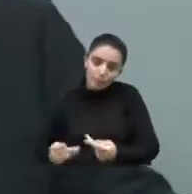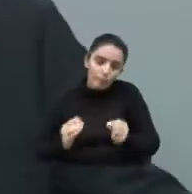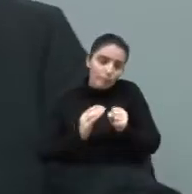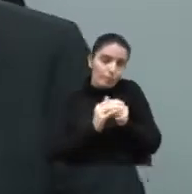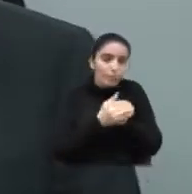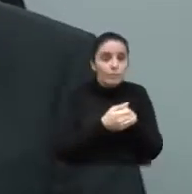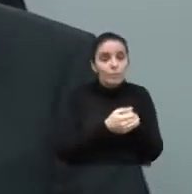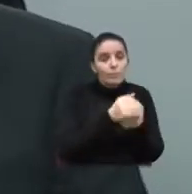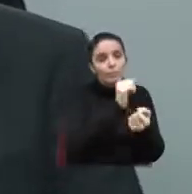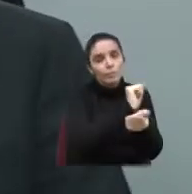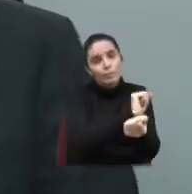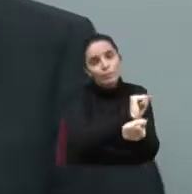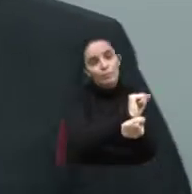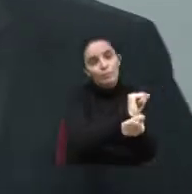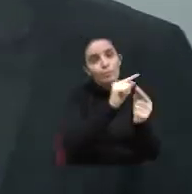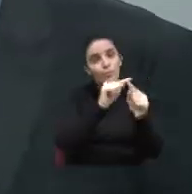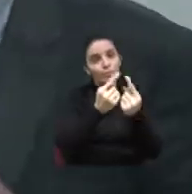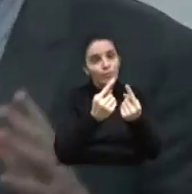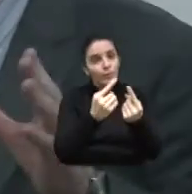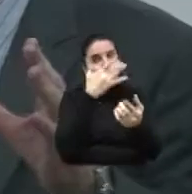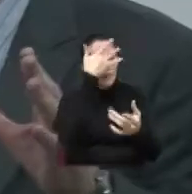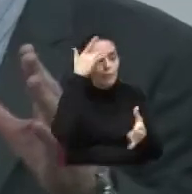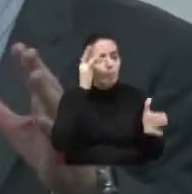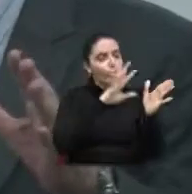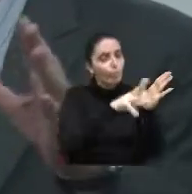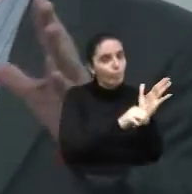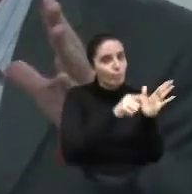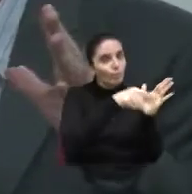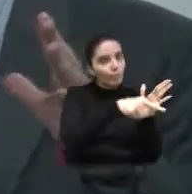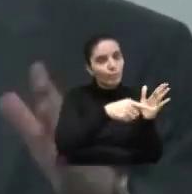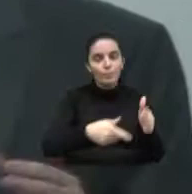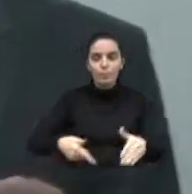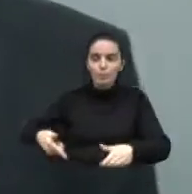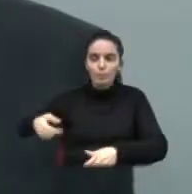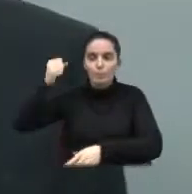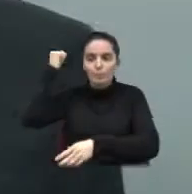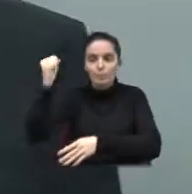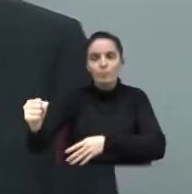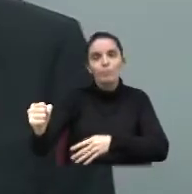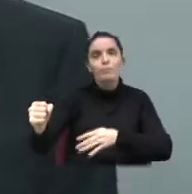que mataram o policial, porque eles têm que ter cuidado com eles, porque...